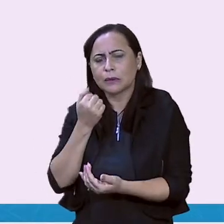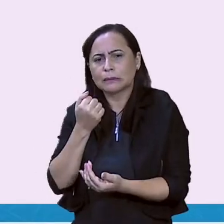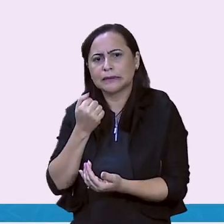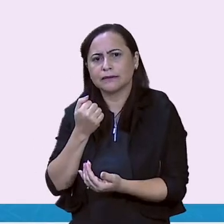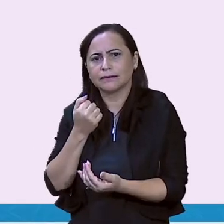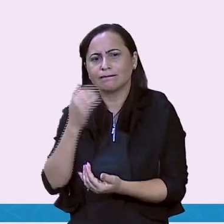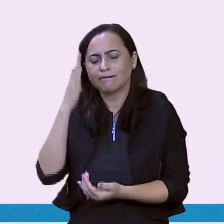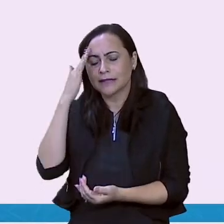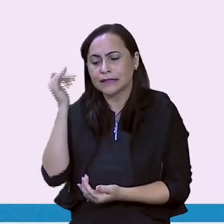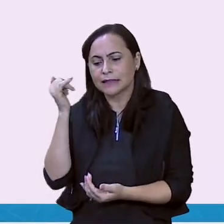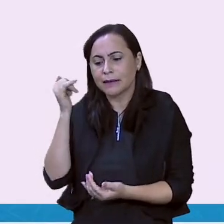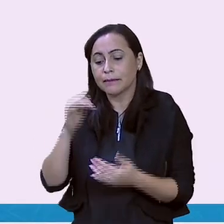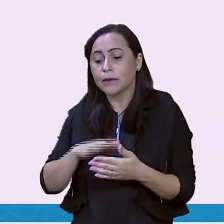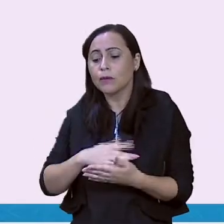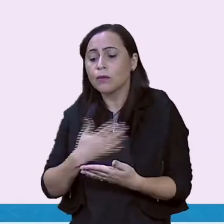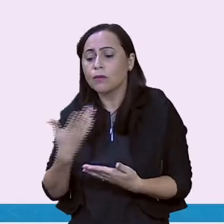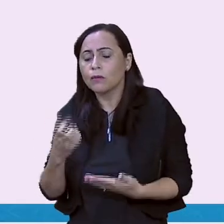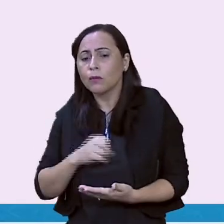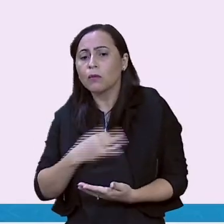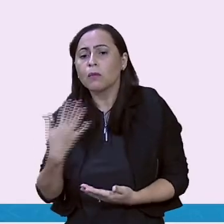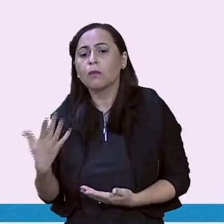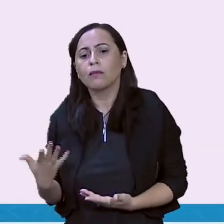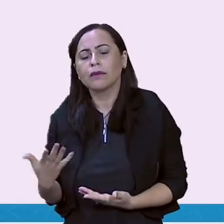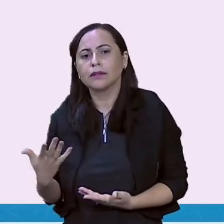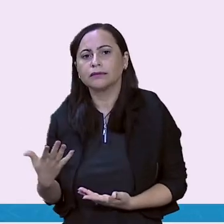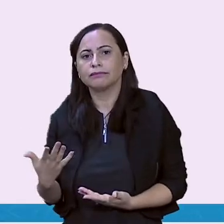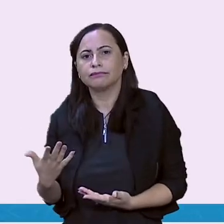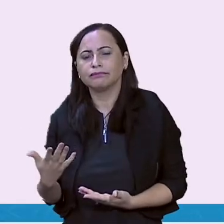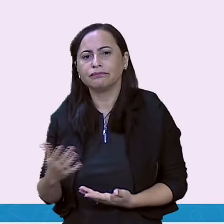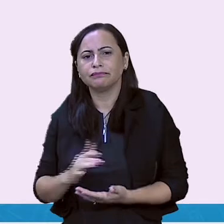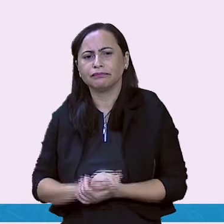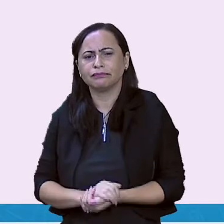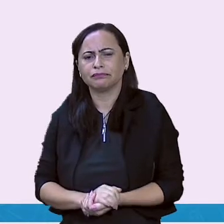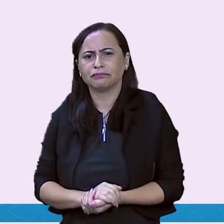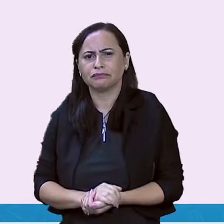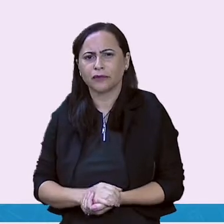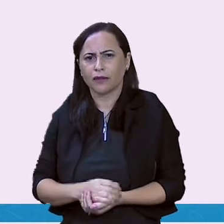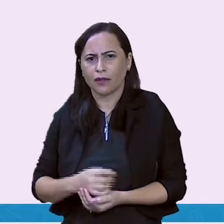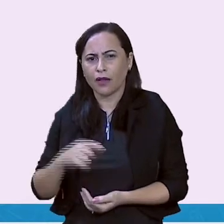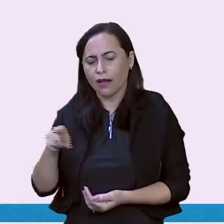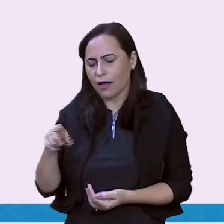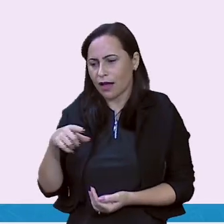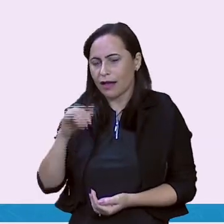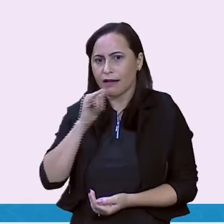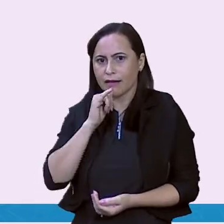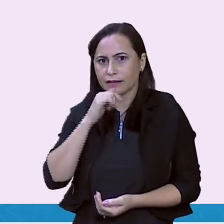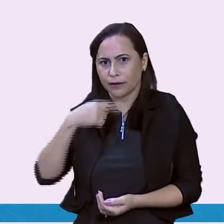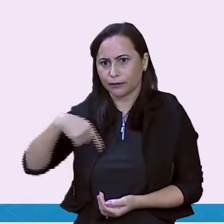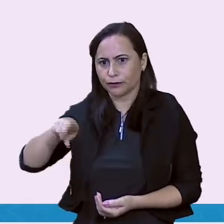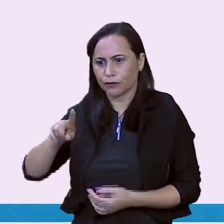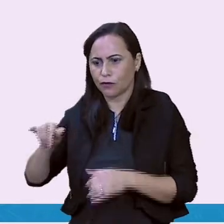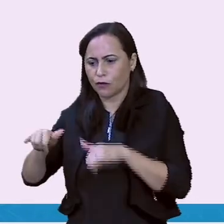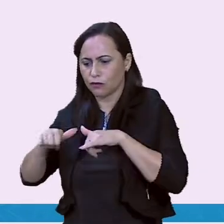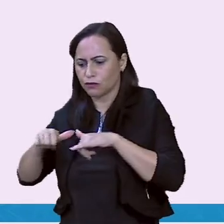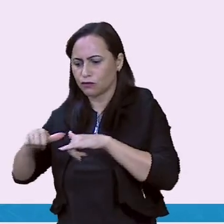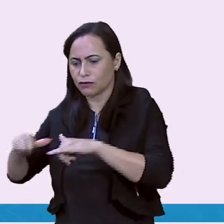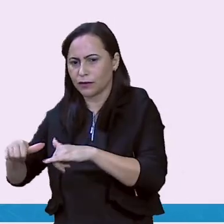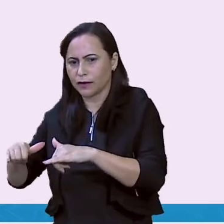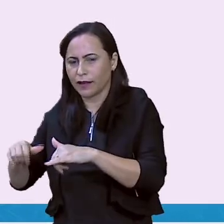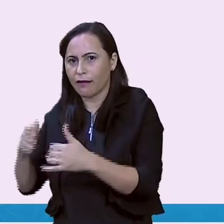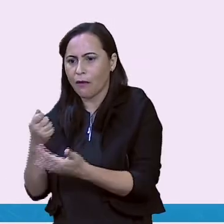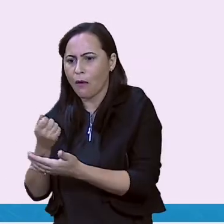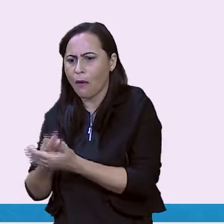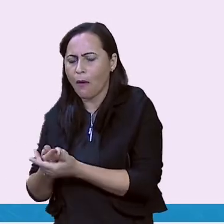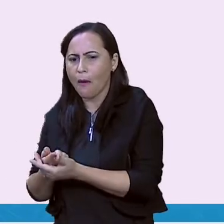lá no supermercado, eu peço lá no Produtos a Granel lá, a funcionária, eu gostaria de